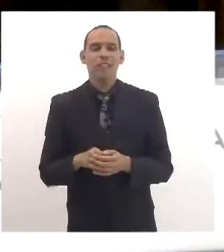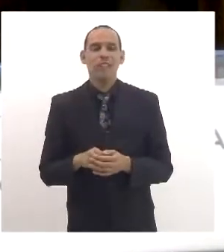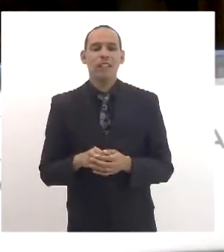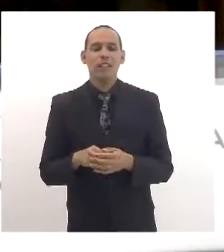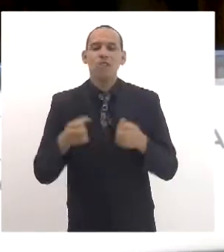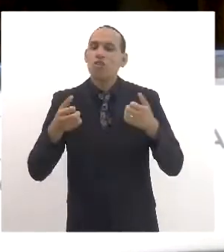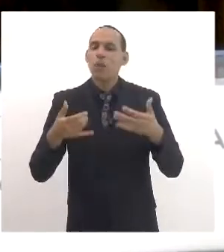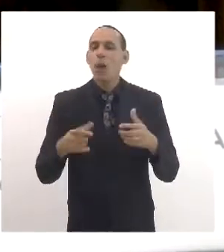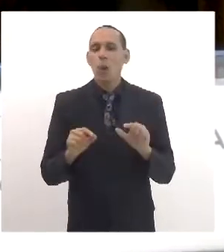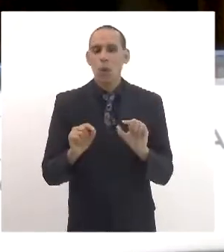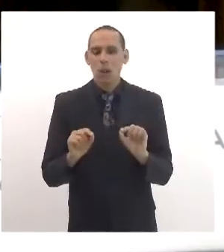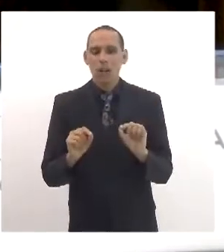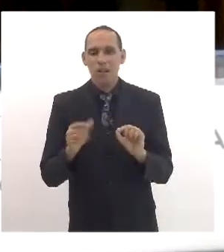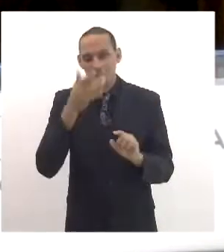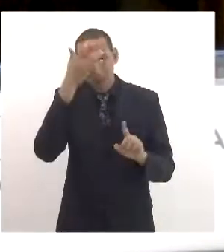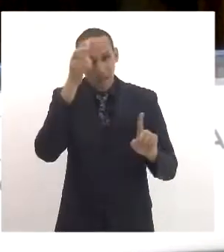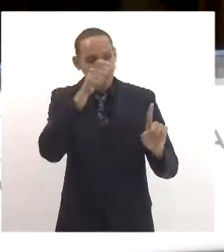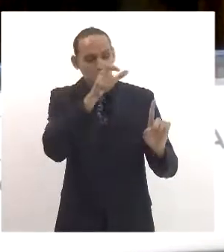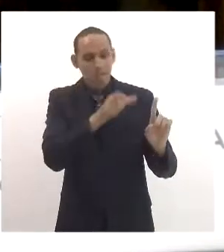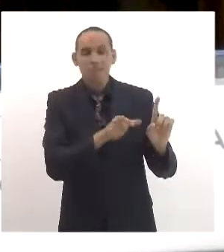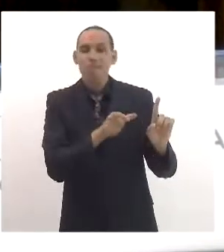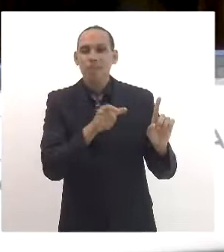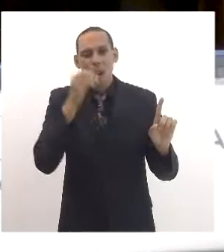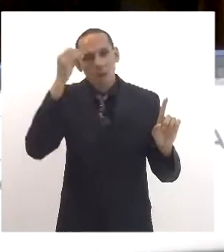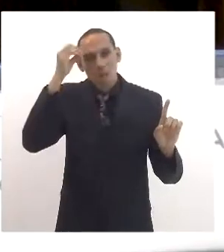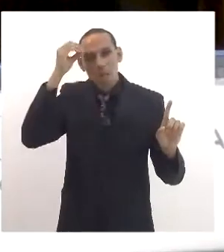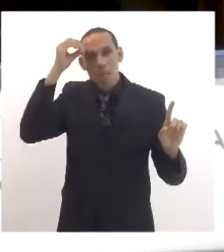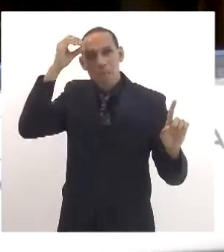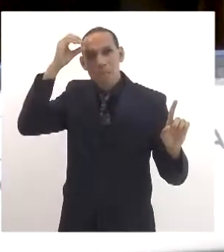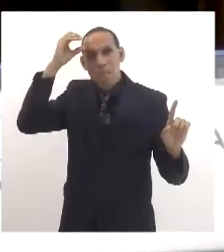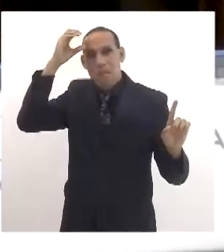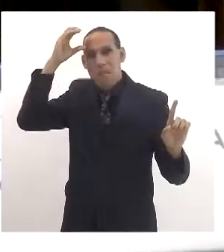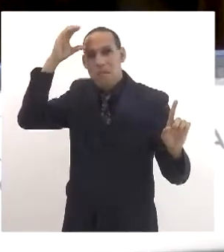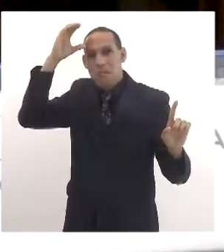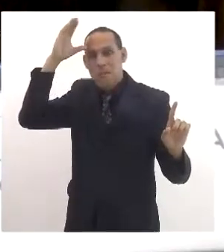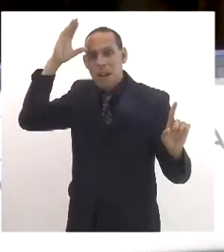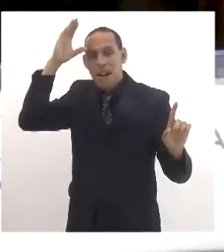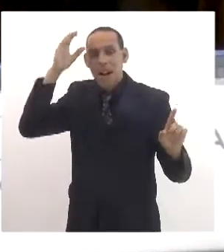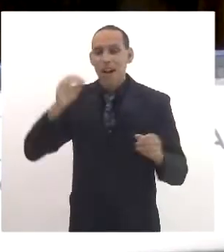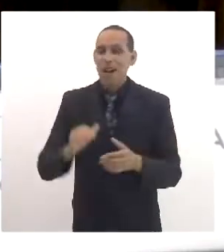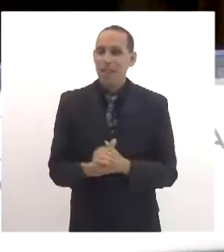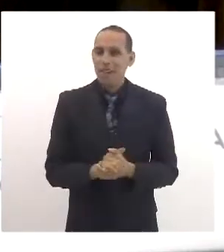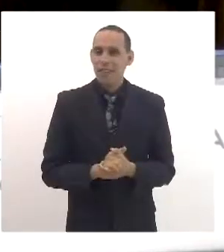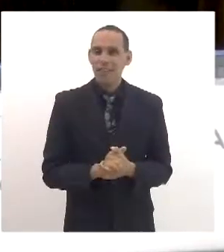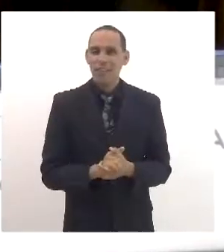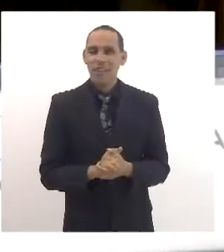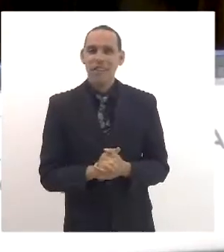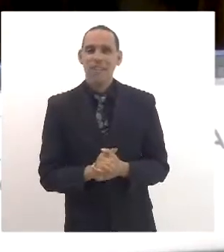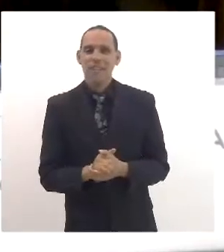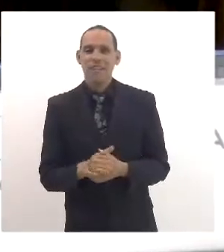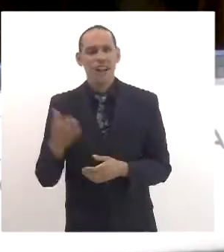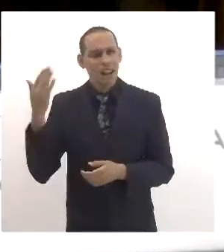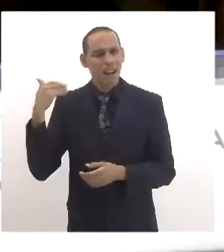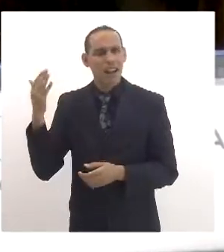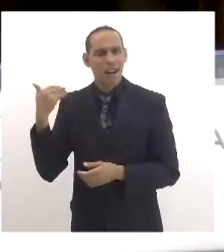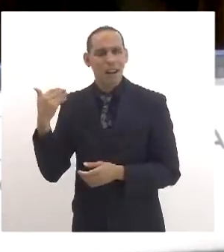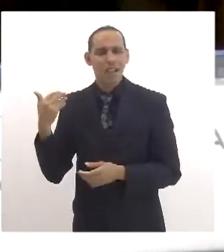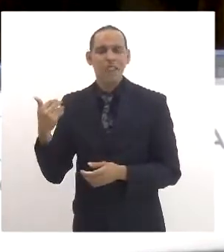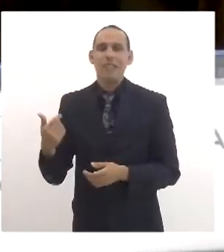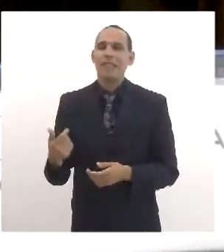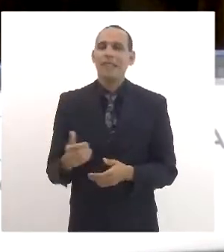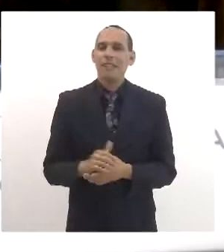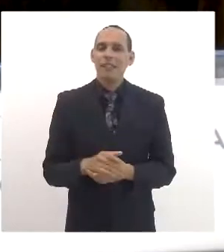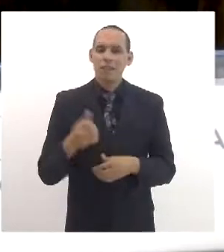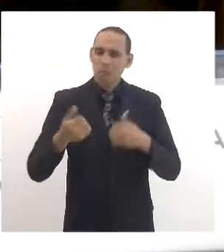registro para alguém cujo conhecimento pessoal é bem mais recente do que os que me antecederam e que